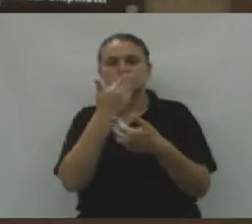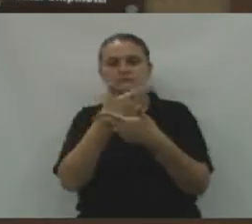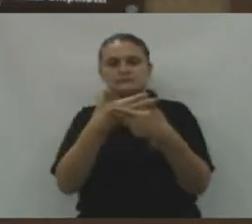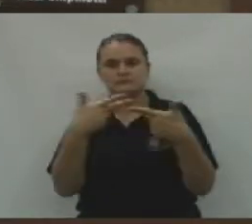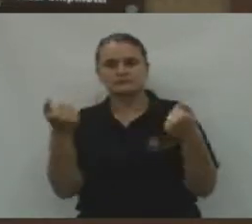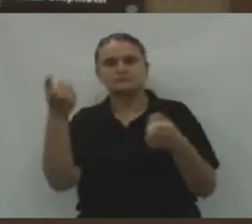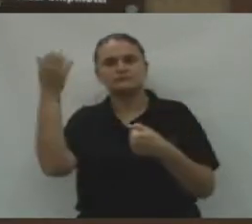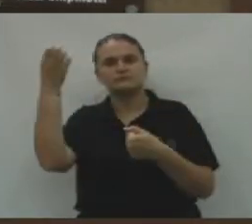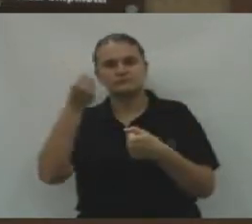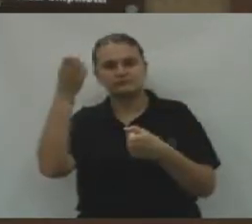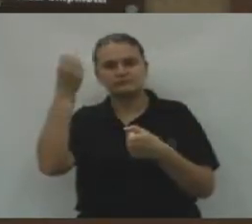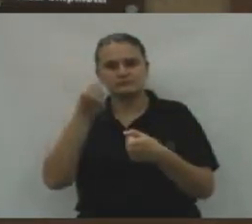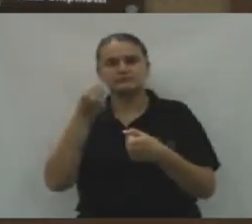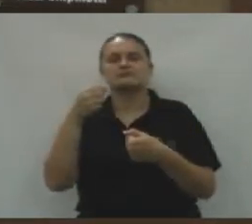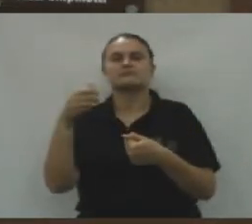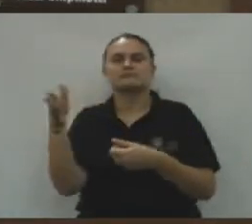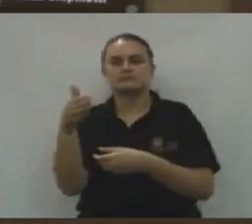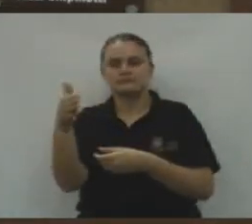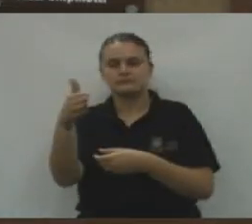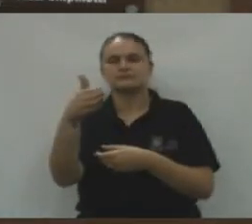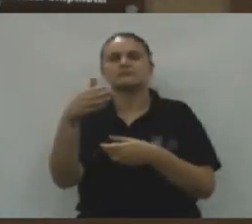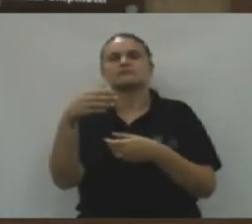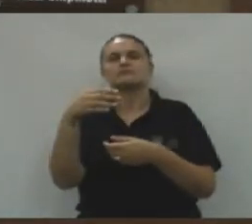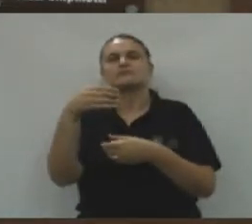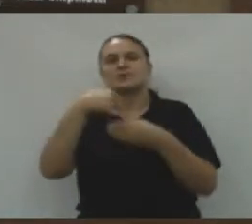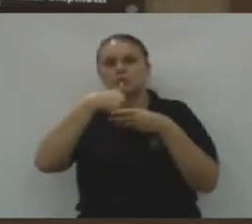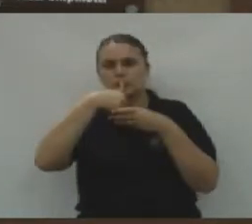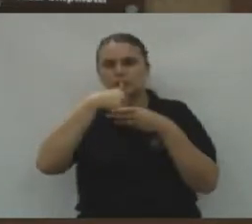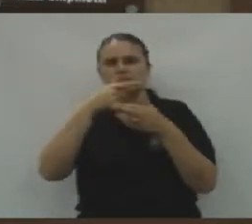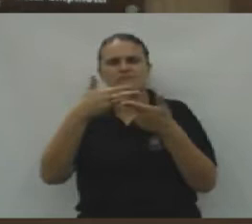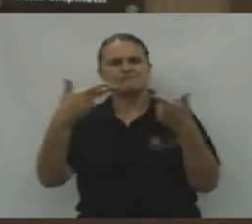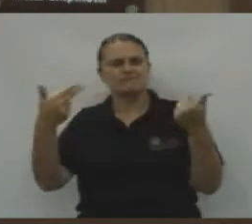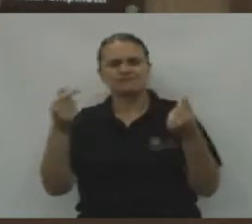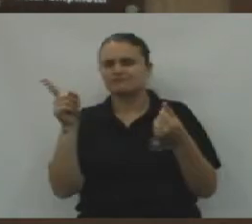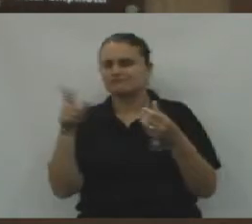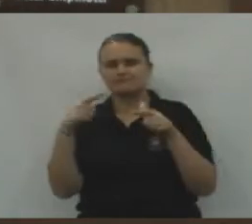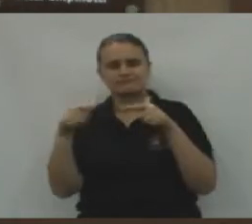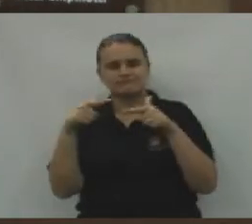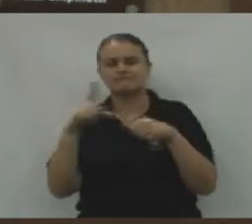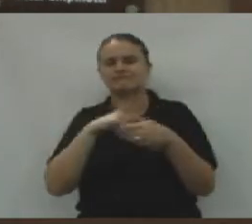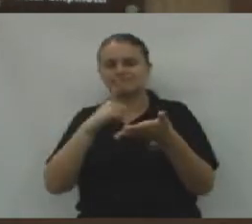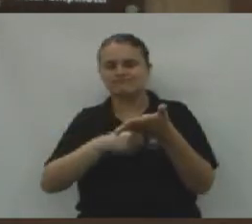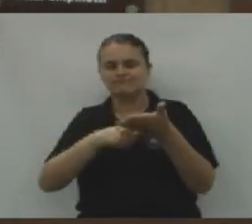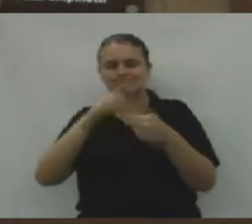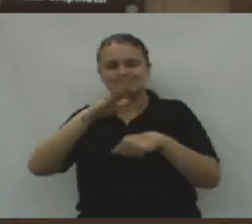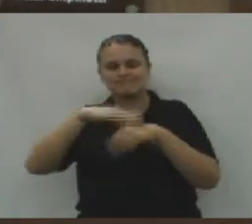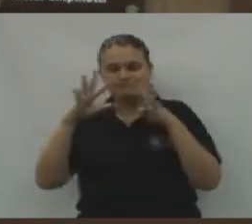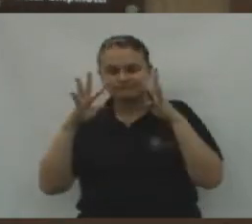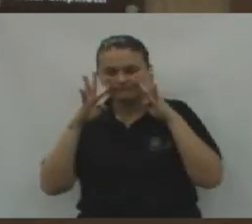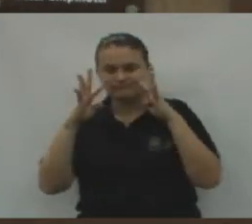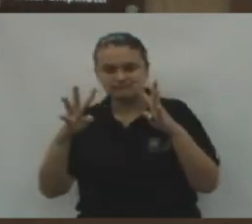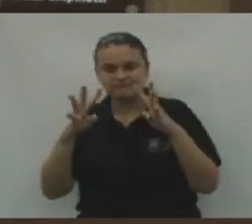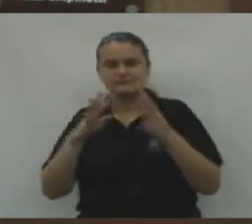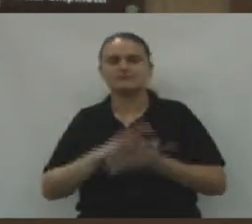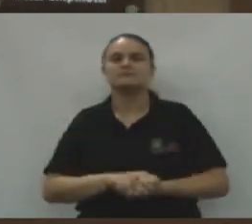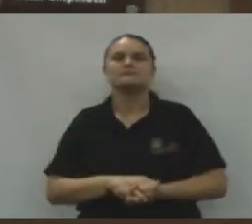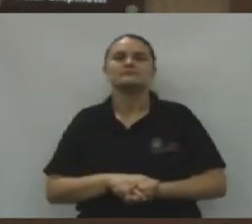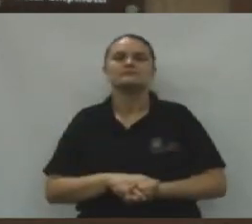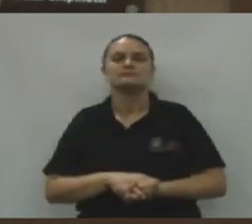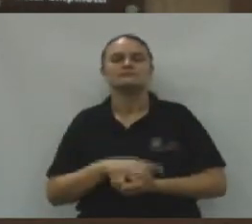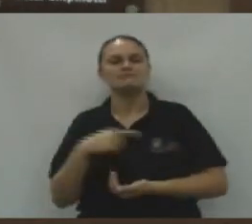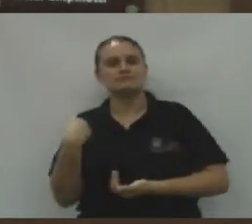o reflorestamento, né, que são, dentro disso, né, a nossa vocação de União da Vitória na área agrícola. A